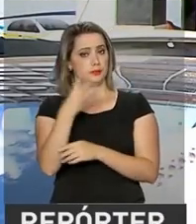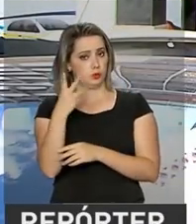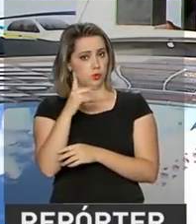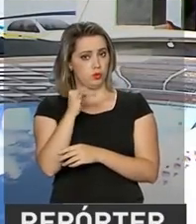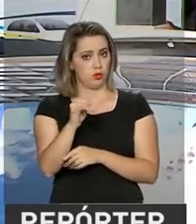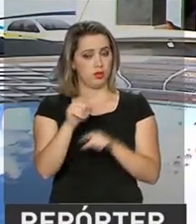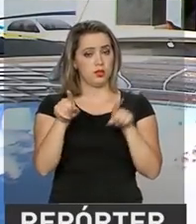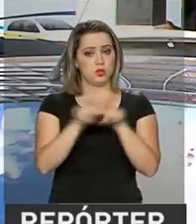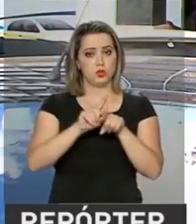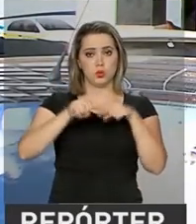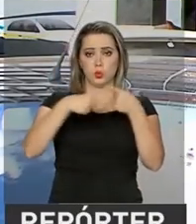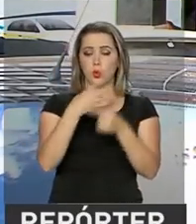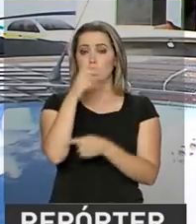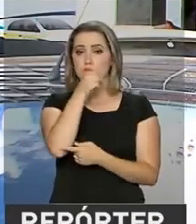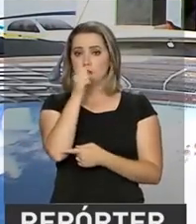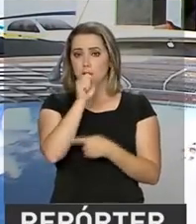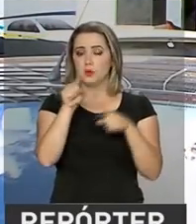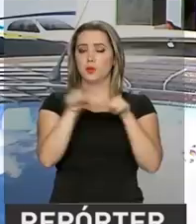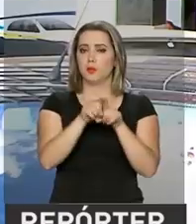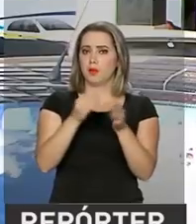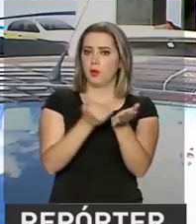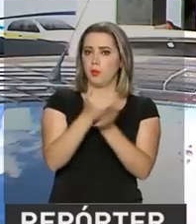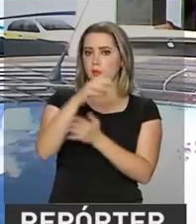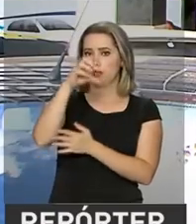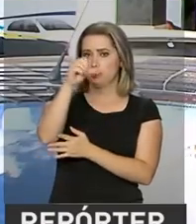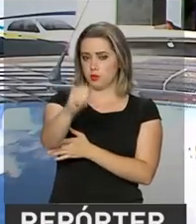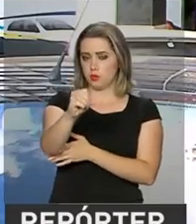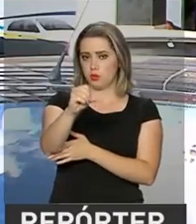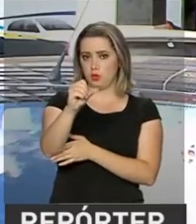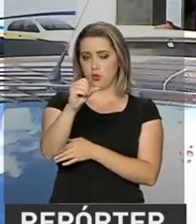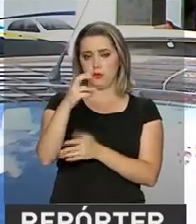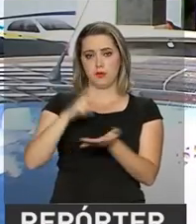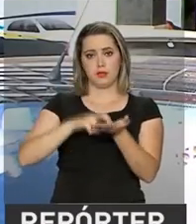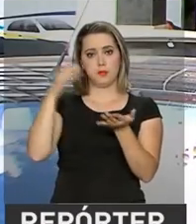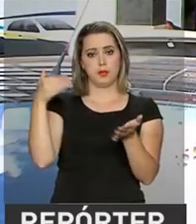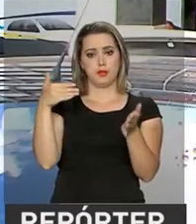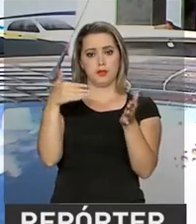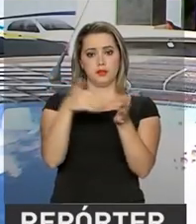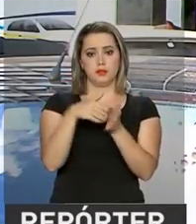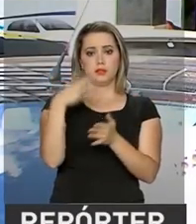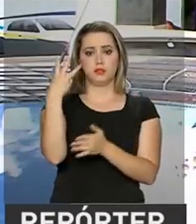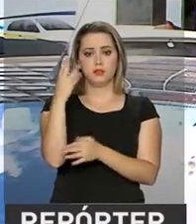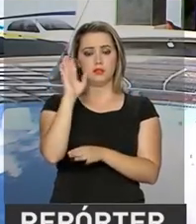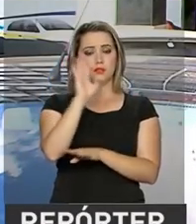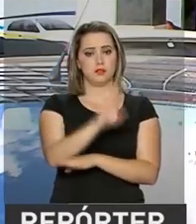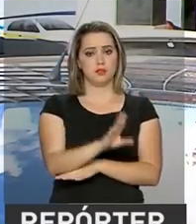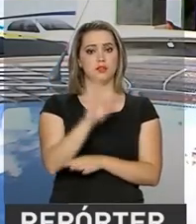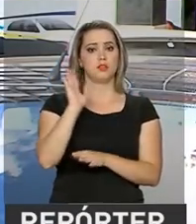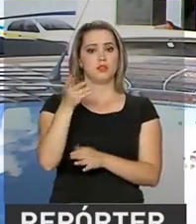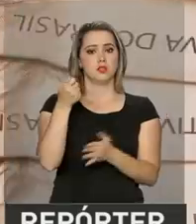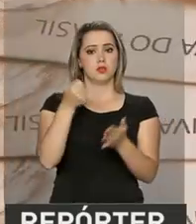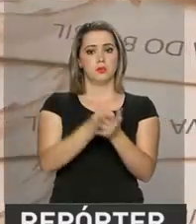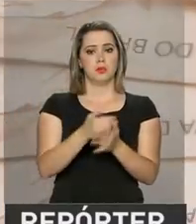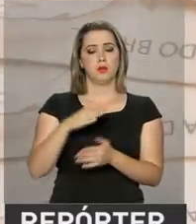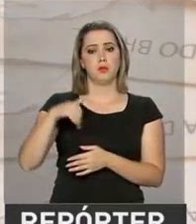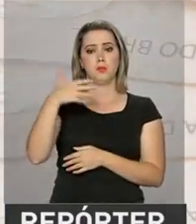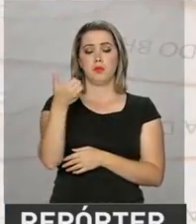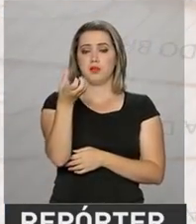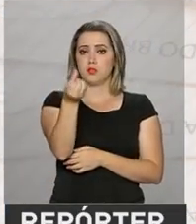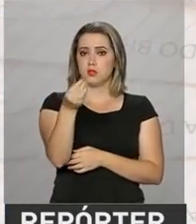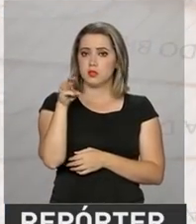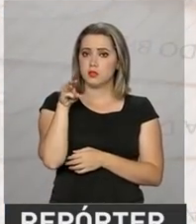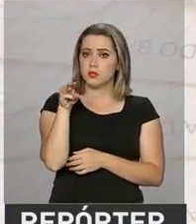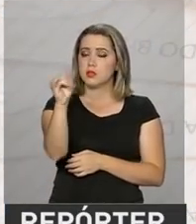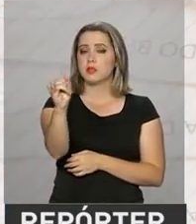também abrem das 9 da manhã às três da tarde até agora já foram pagos mais de 16 bilhões de reais pode sacar o benefício